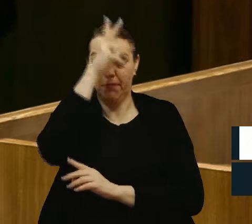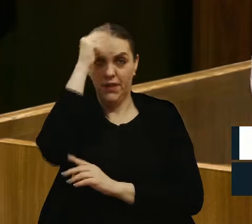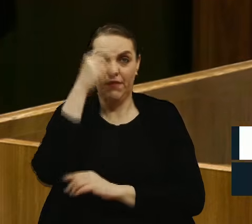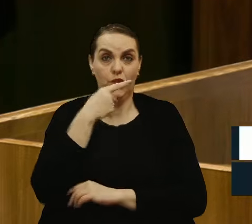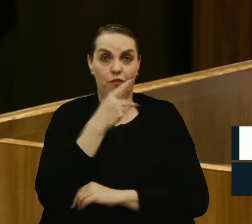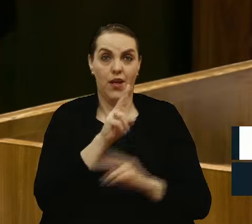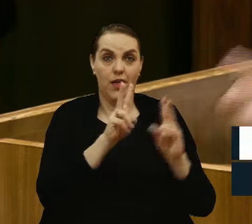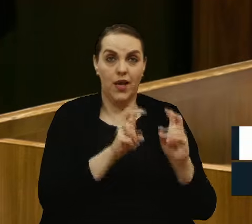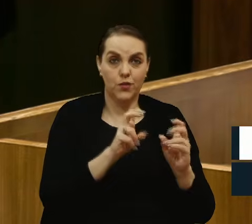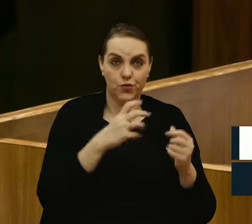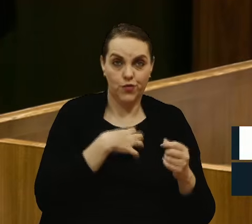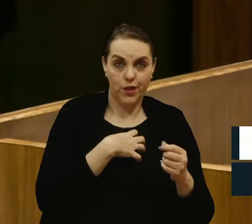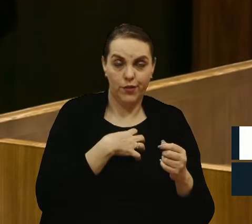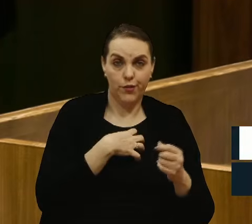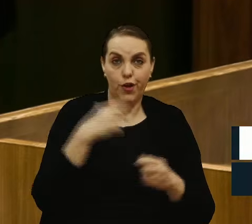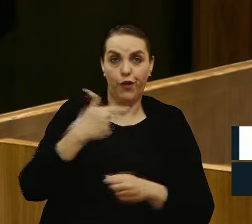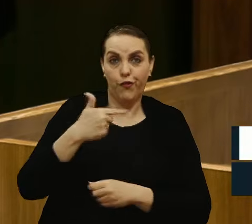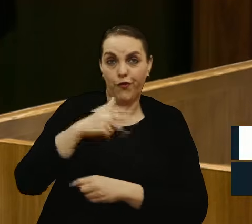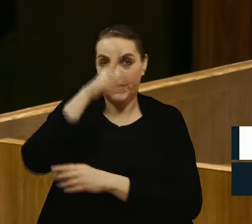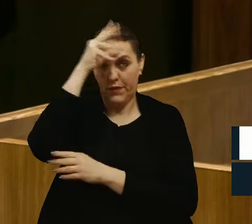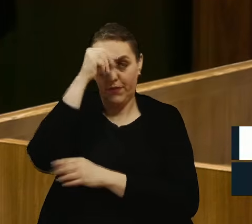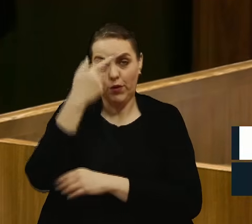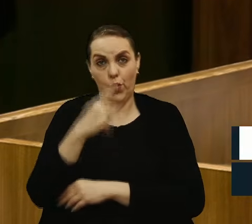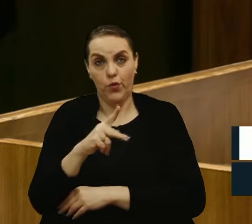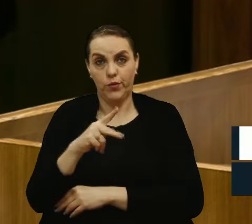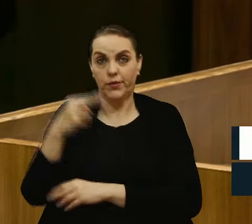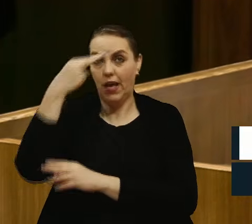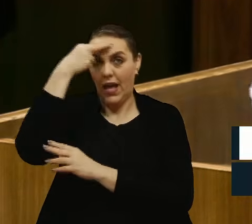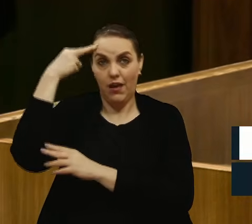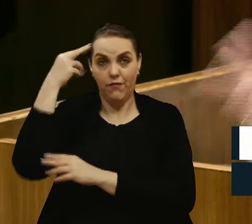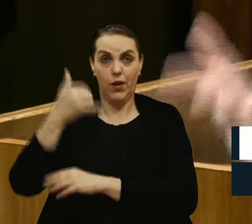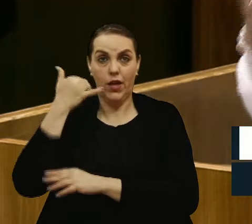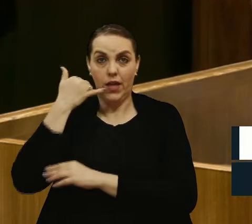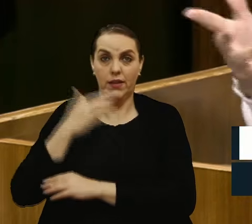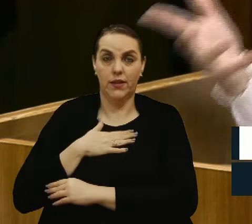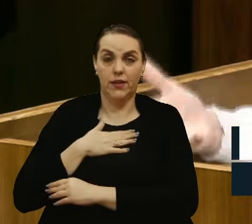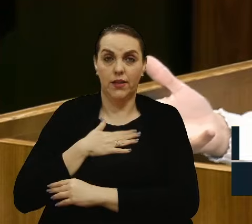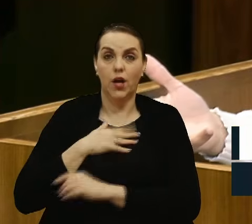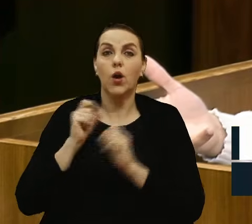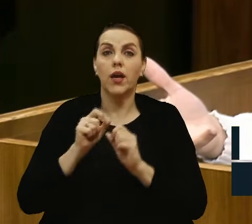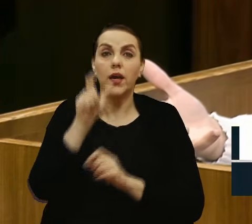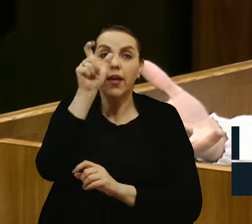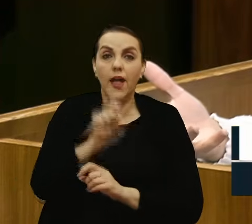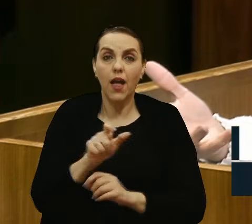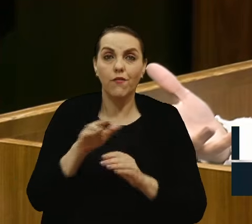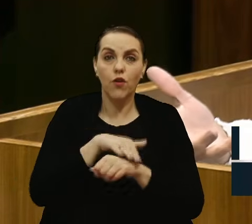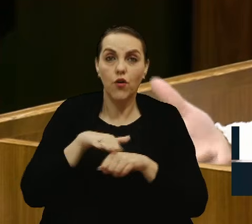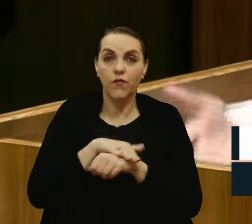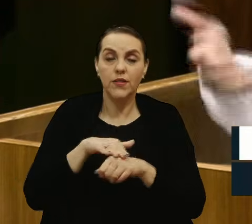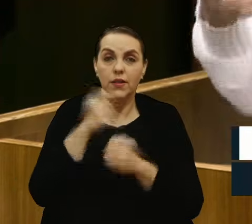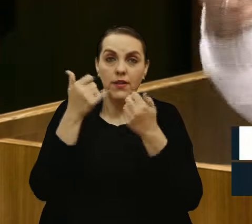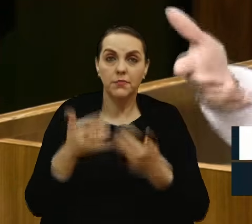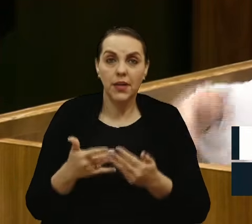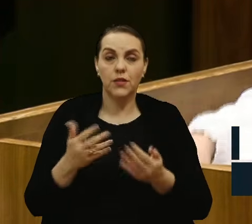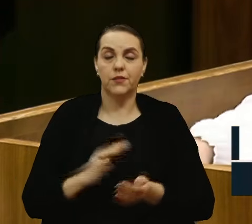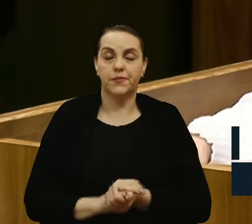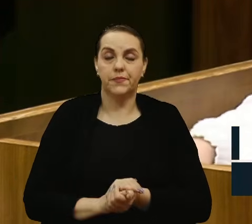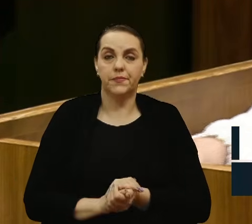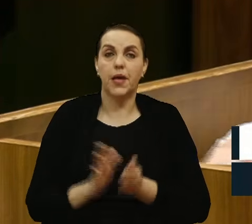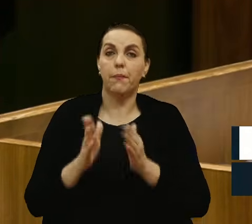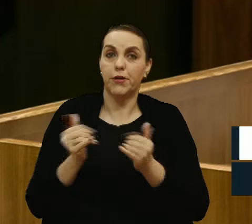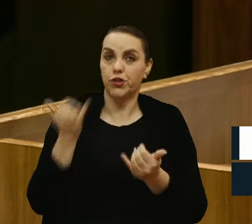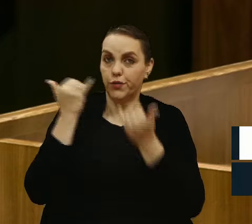coisa, o vice-prefeito fala outra, o Rafael Bueno não atende. Com quem que a gente fala? Daí a gente faz pedido